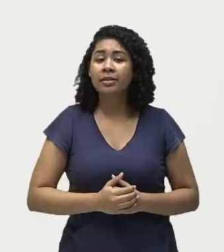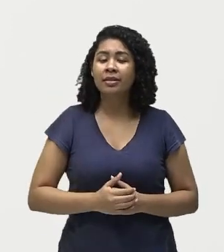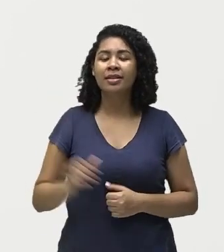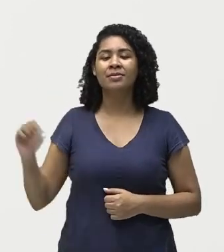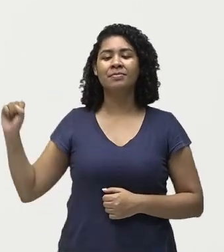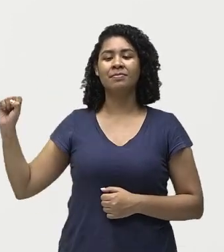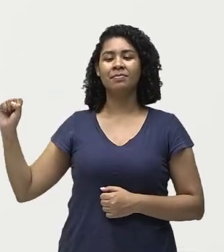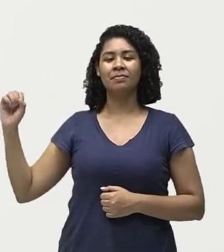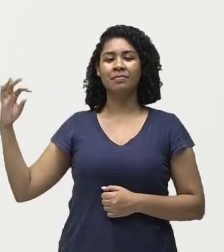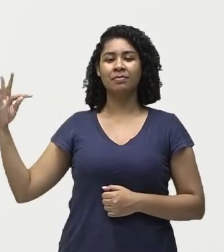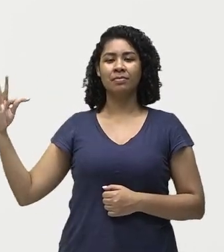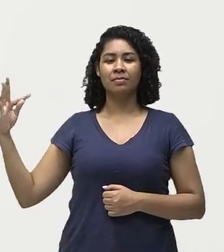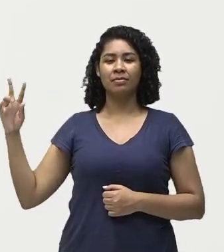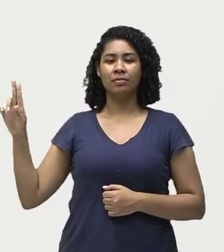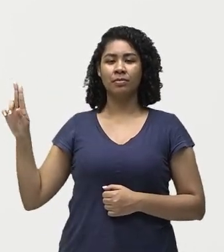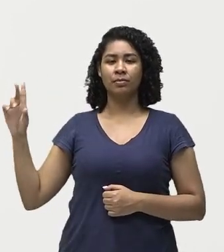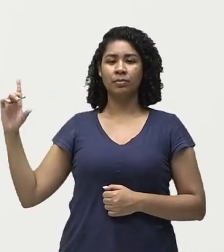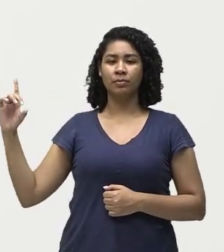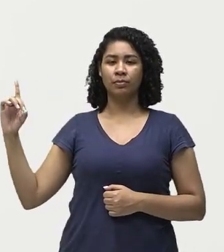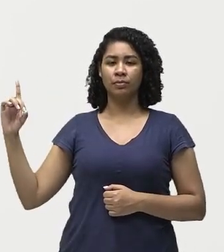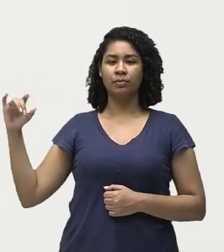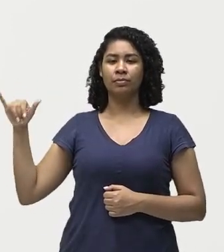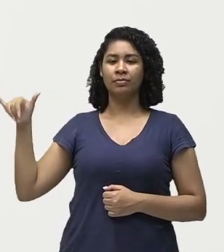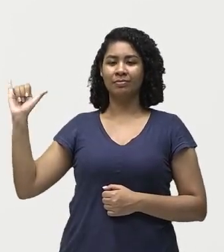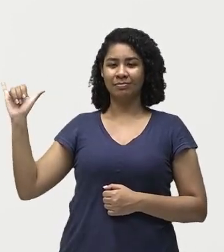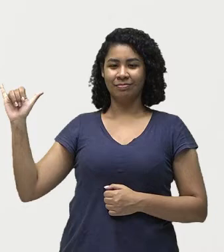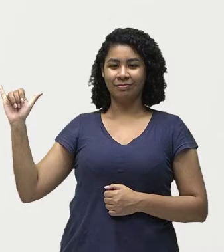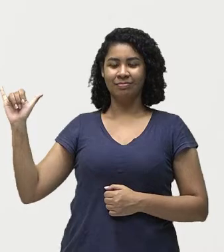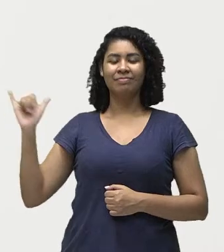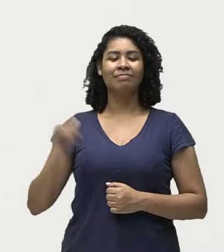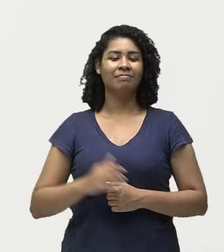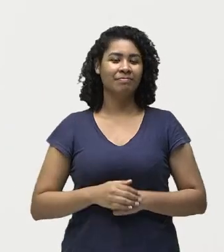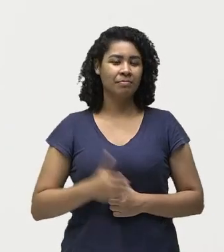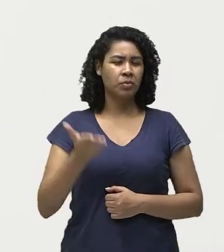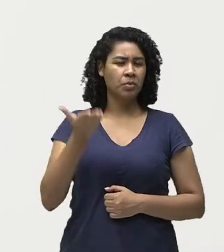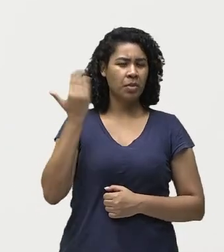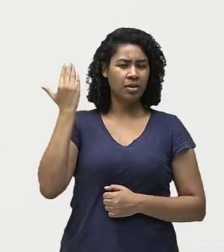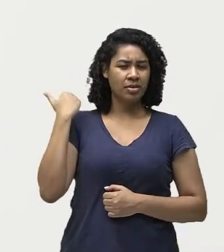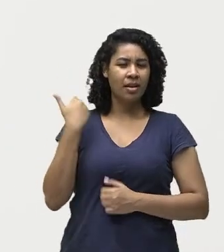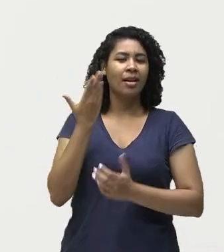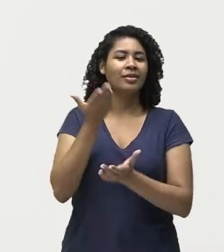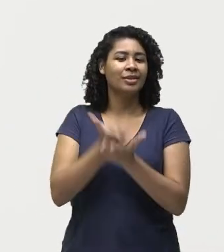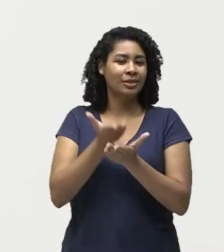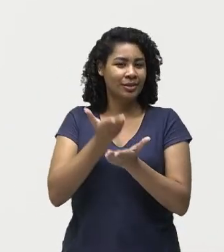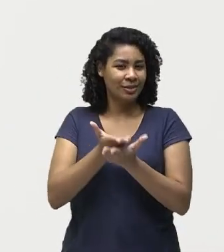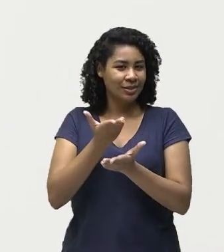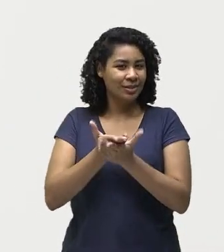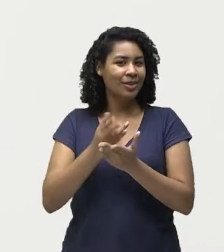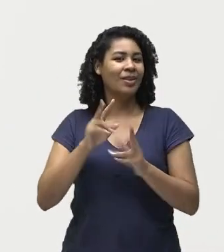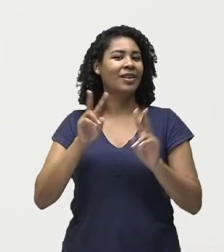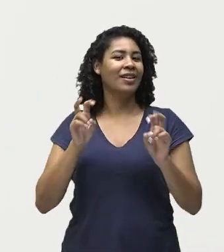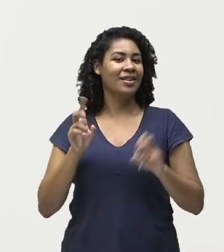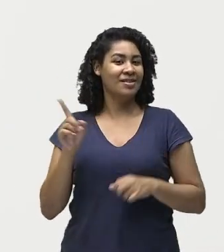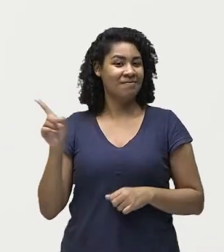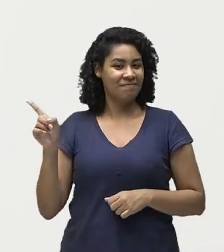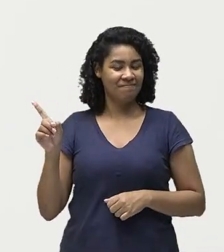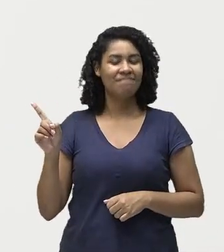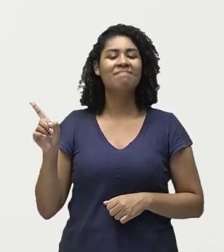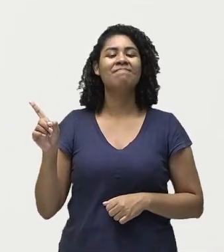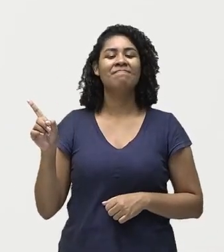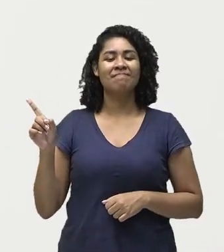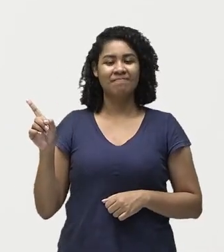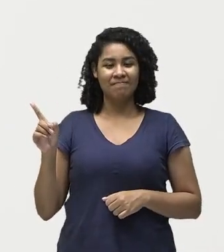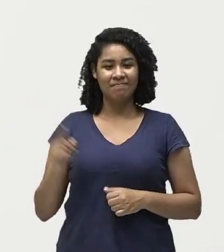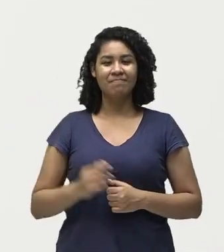Study. Esse verbo a gente estudou muito, né, no passado. É o significado dele, então